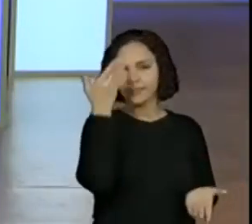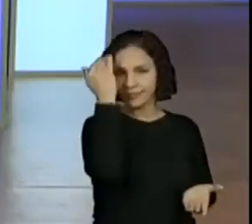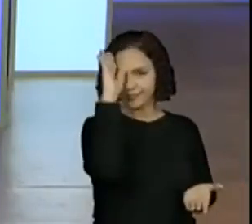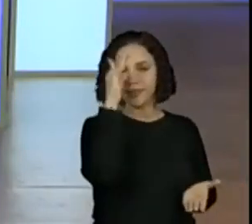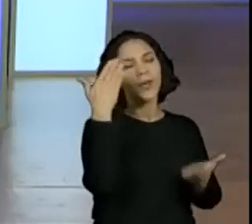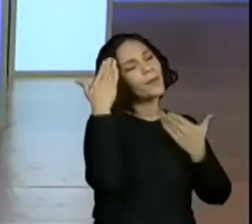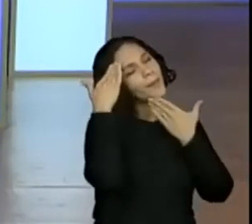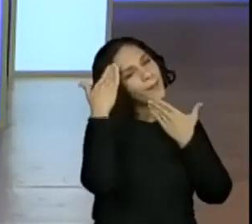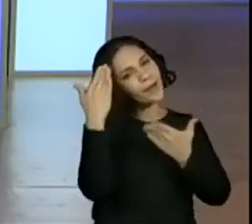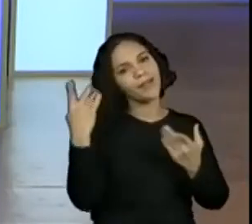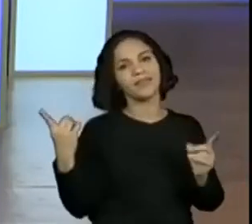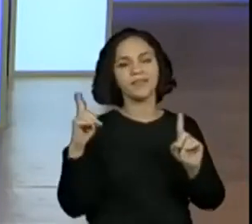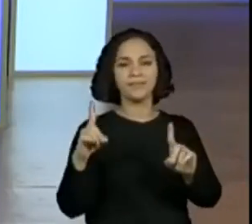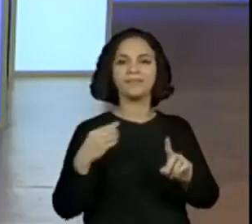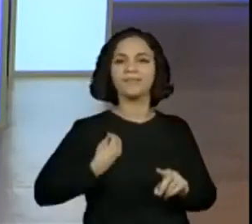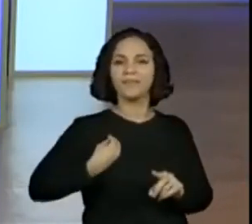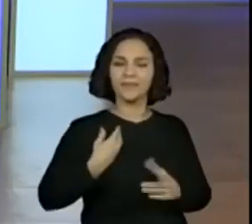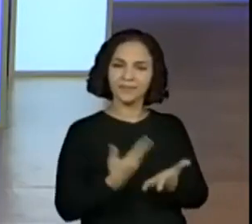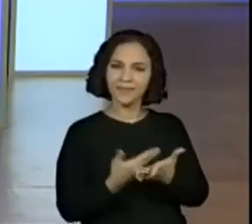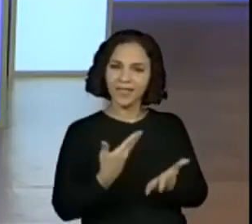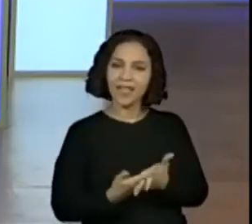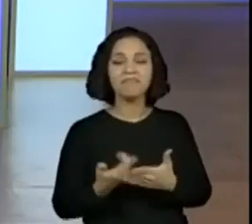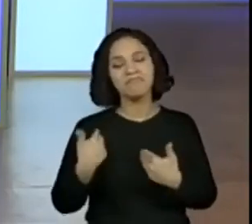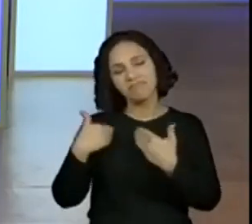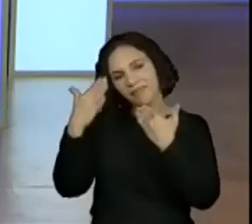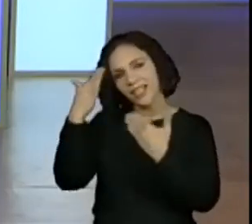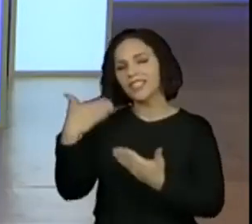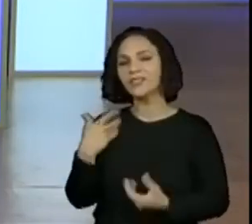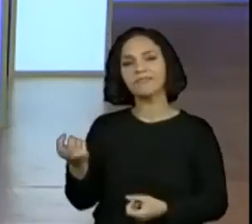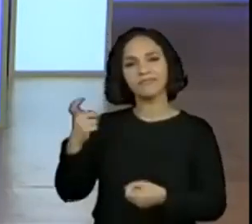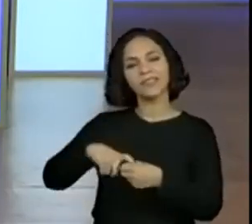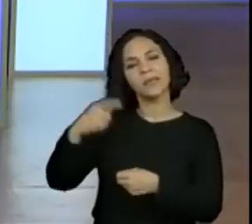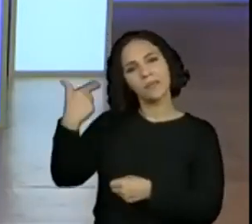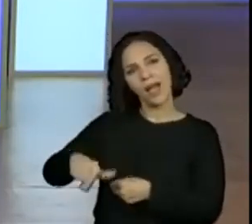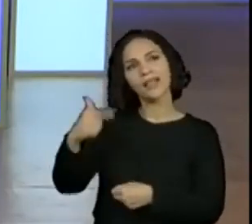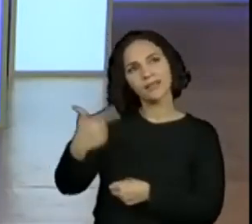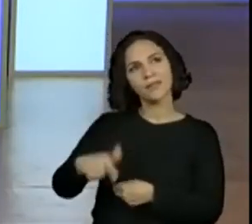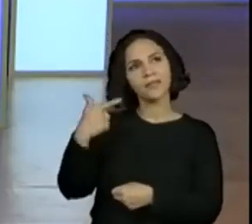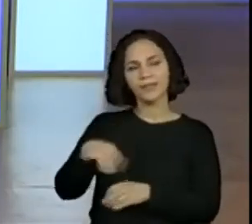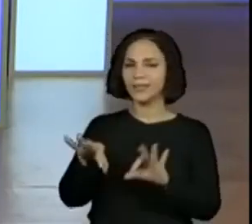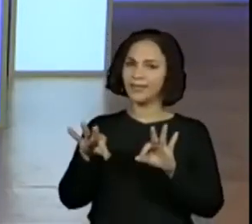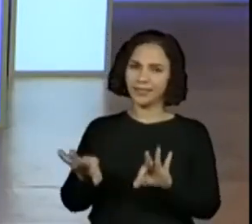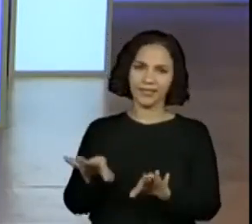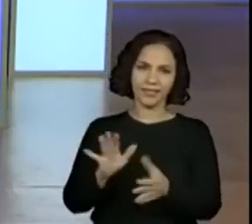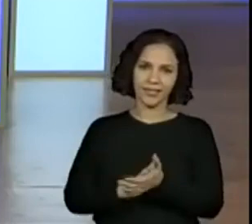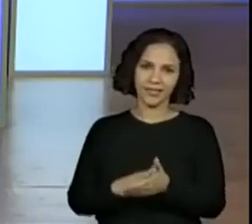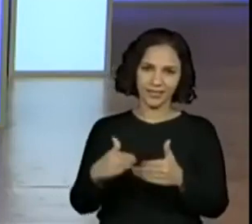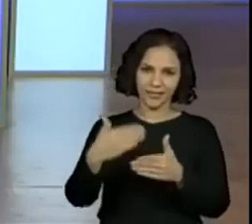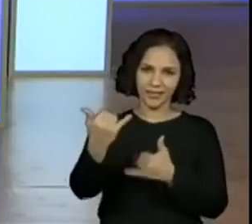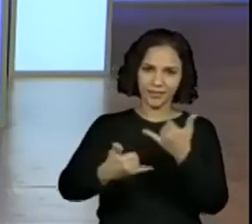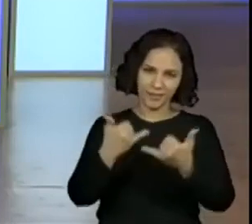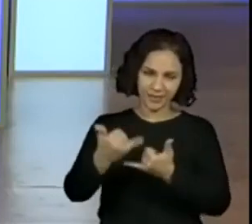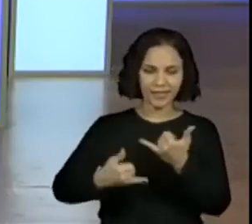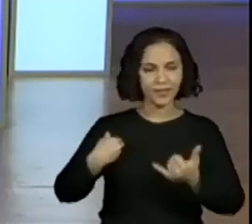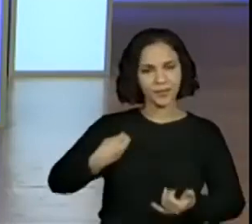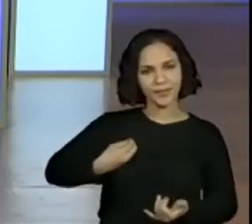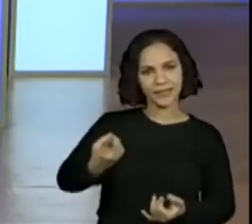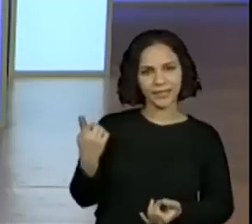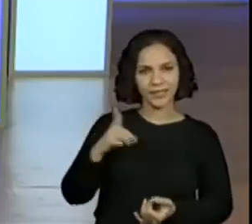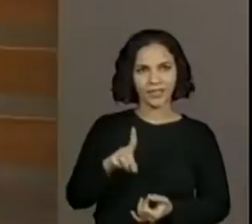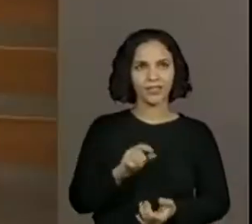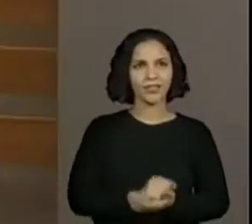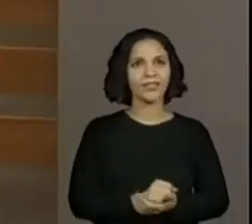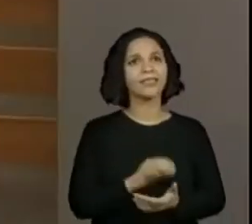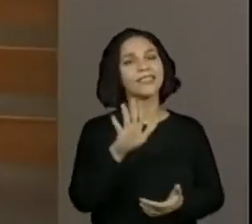muito obrigado por ter participado da minha aula Eu que agradeço o vou voltar mais vezes com certeza com os próximos jogos estarei presente